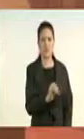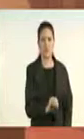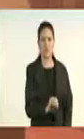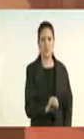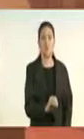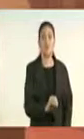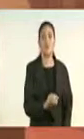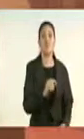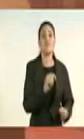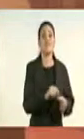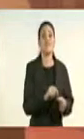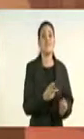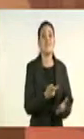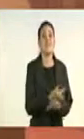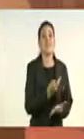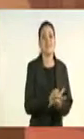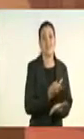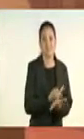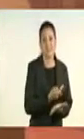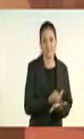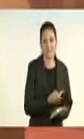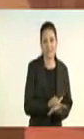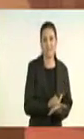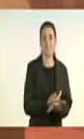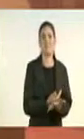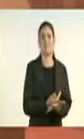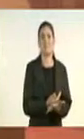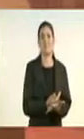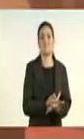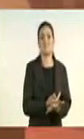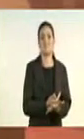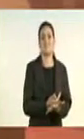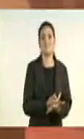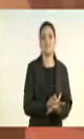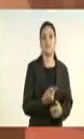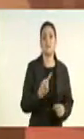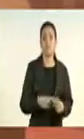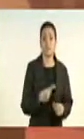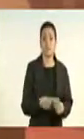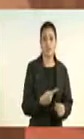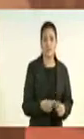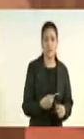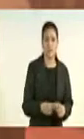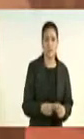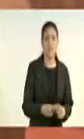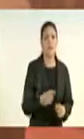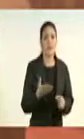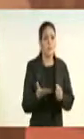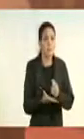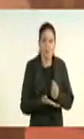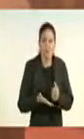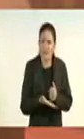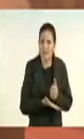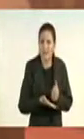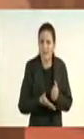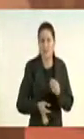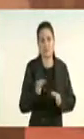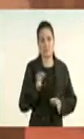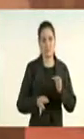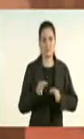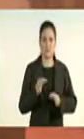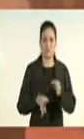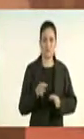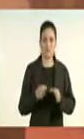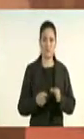cooptado, que alguma licitação foi dirigida, porque, salvo o contrário, isso é princípio basilar do direito. Não há